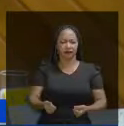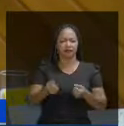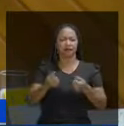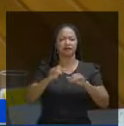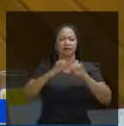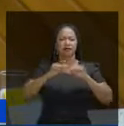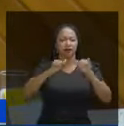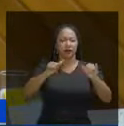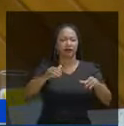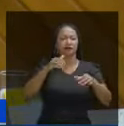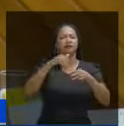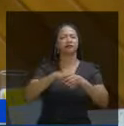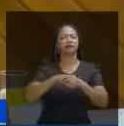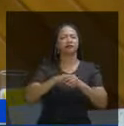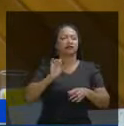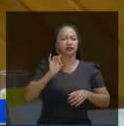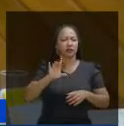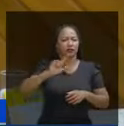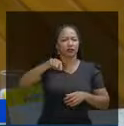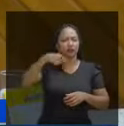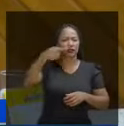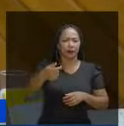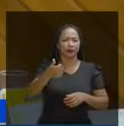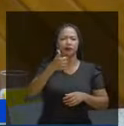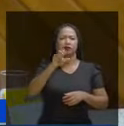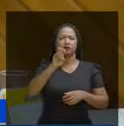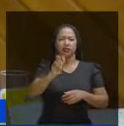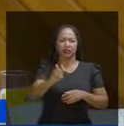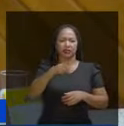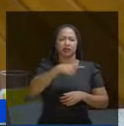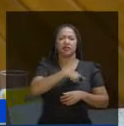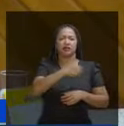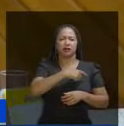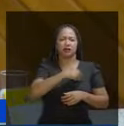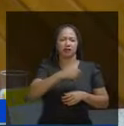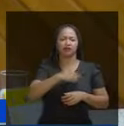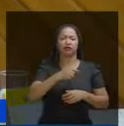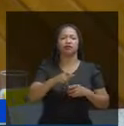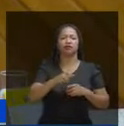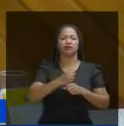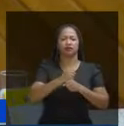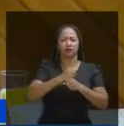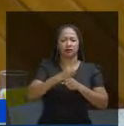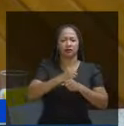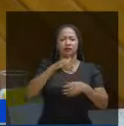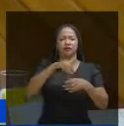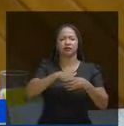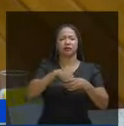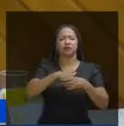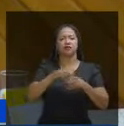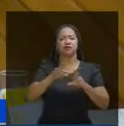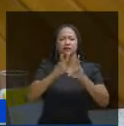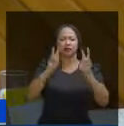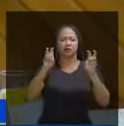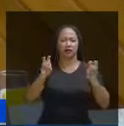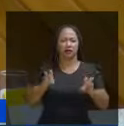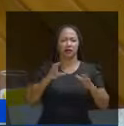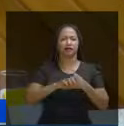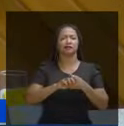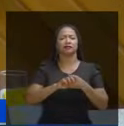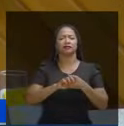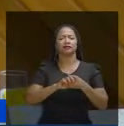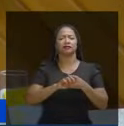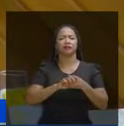veiculação de propaganda eleitoral somente após o dia 15 de agosto do ano da eleição. Bom, com relação a esse tema, a